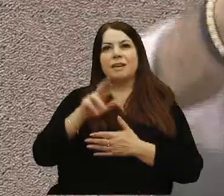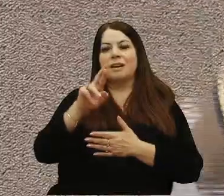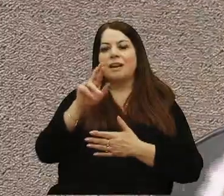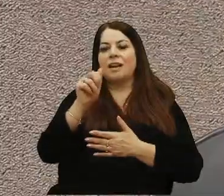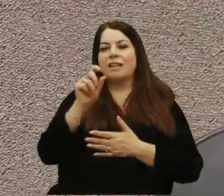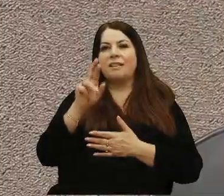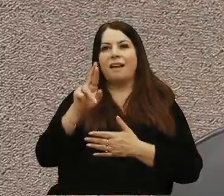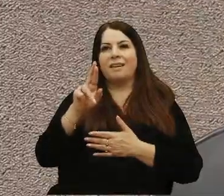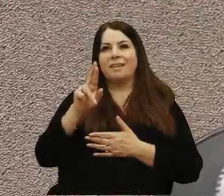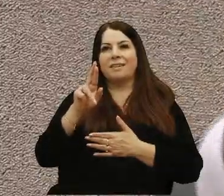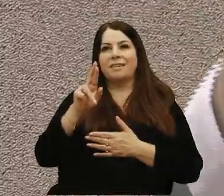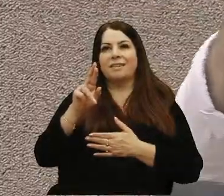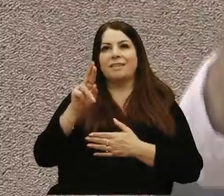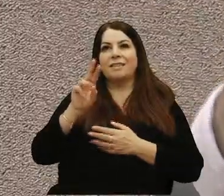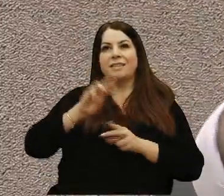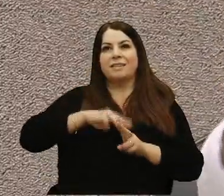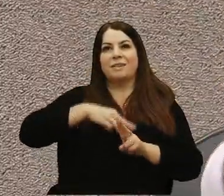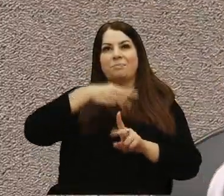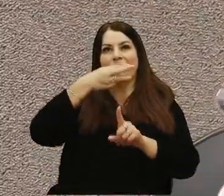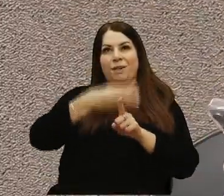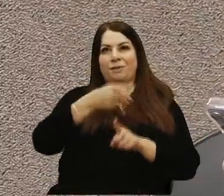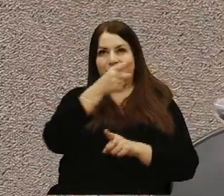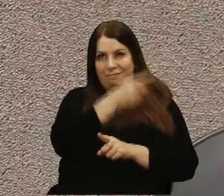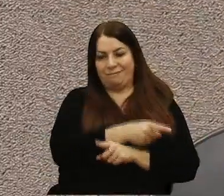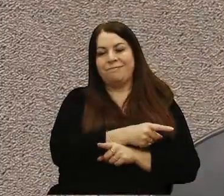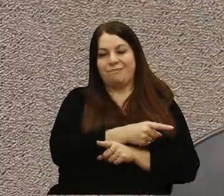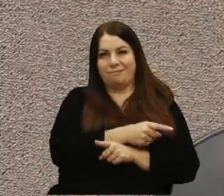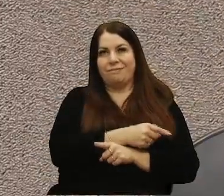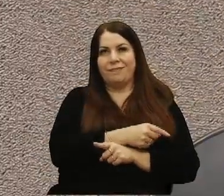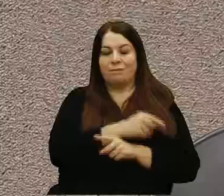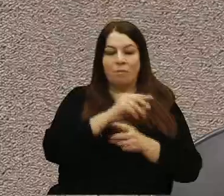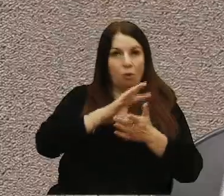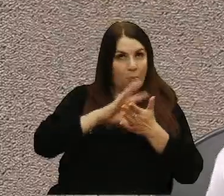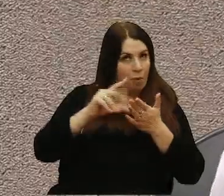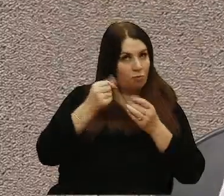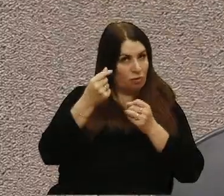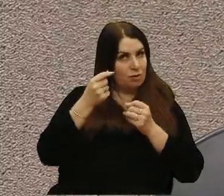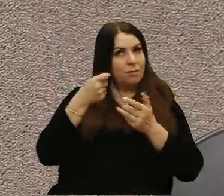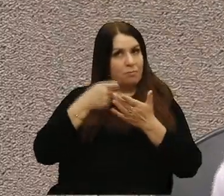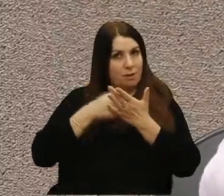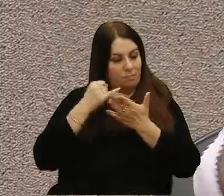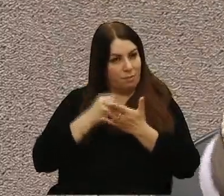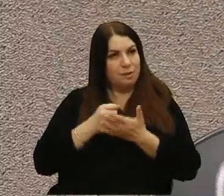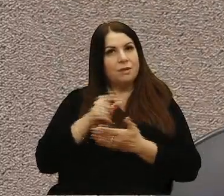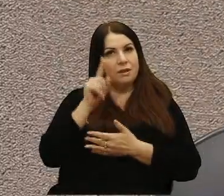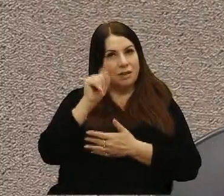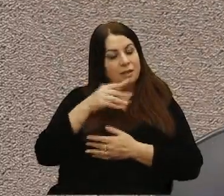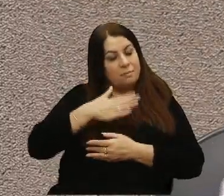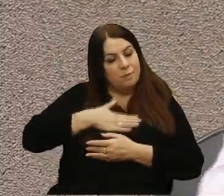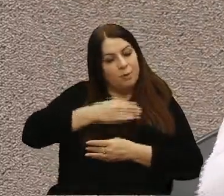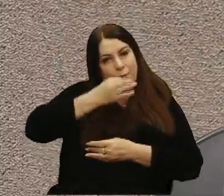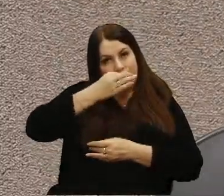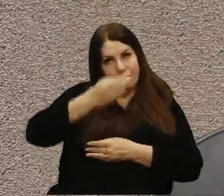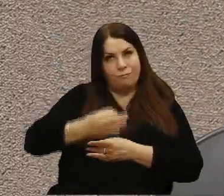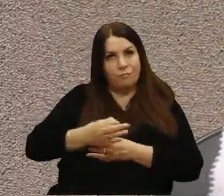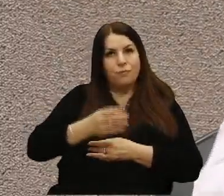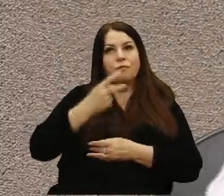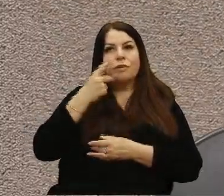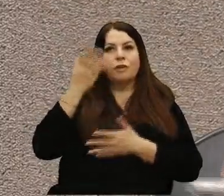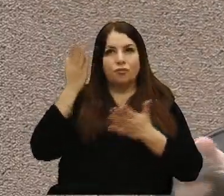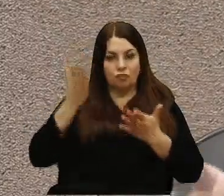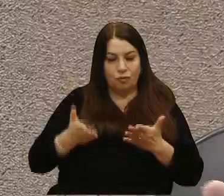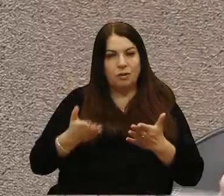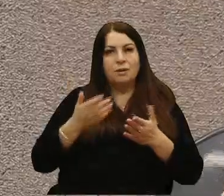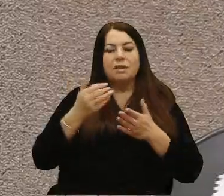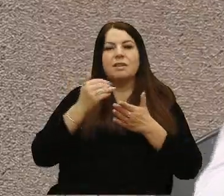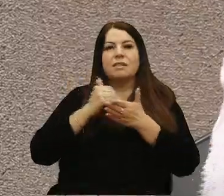eles triplicam a aposta. Eu já falei que é para roubar dinheiro do contribuinte, eu reitero, essa é a minha opinião. Falei já, o